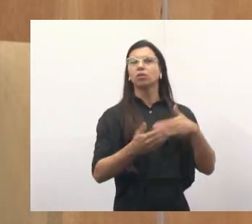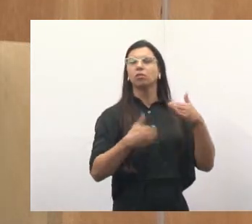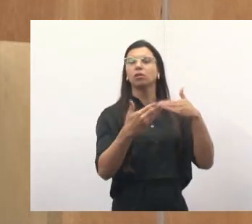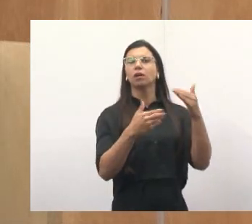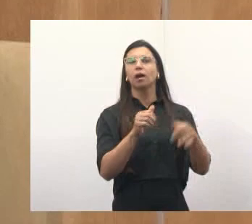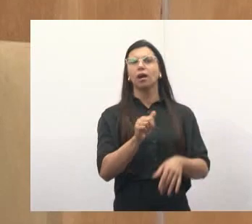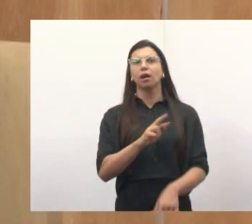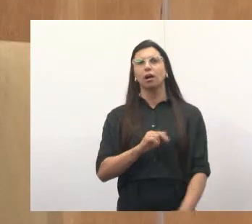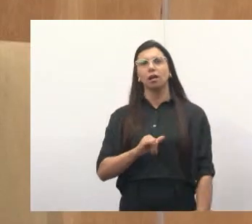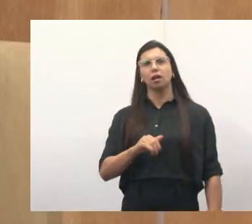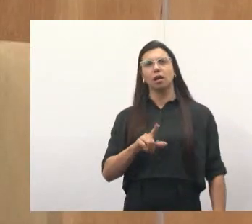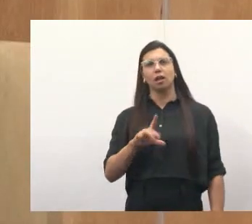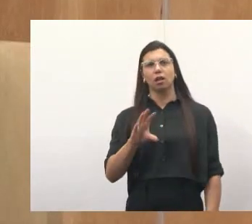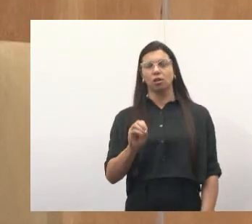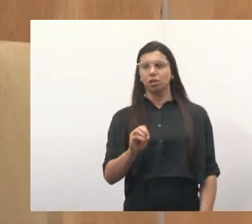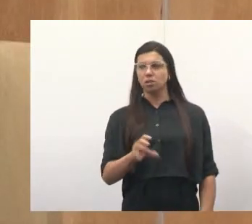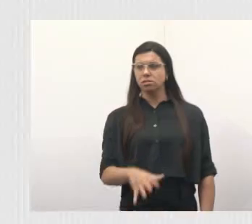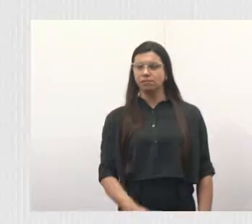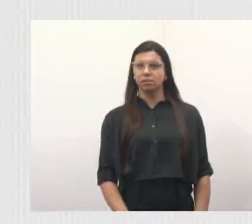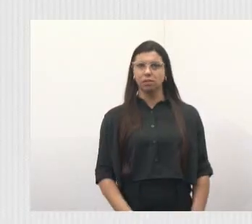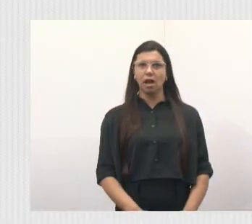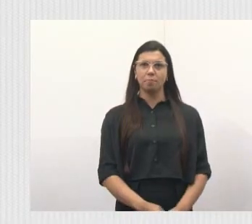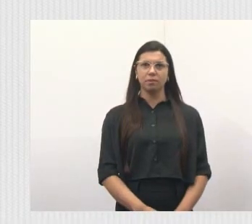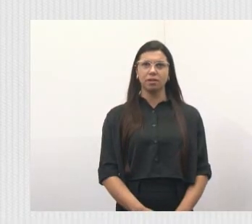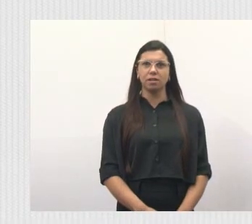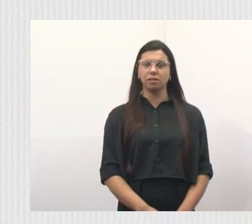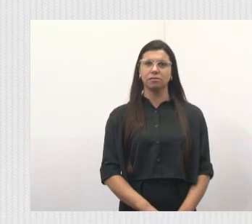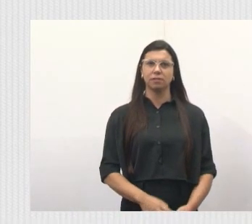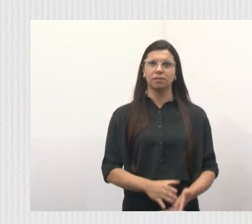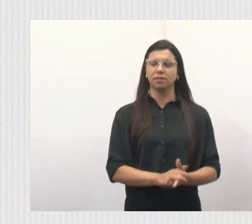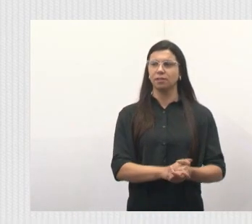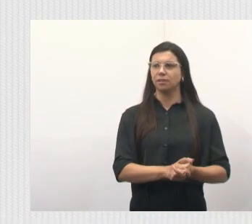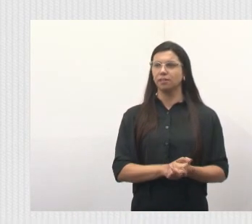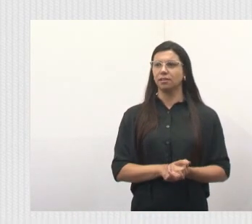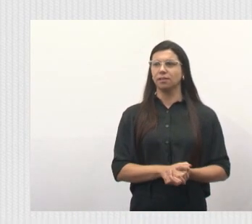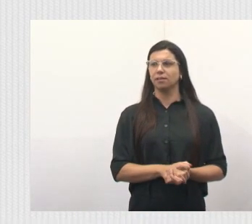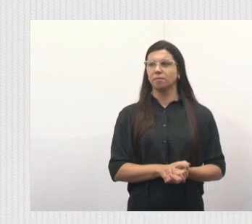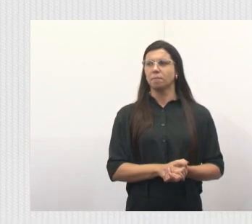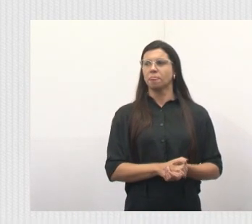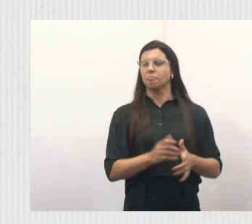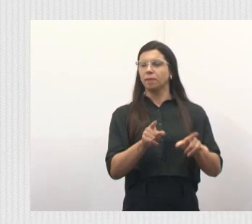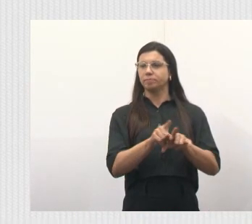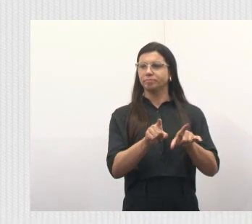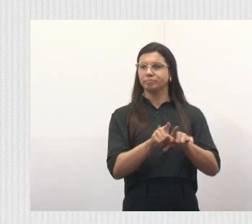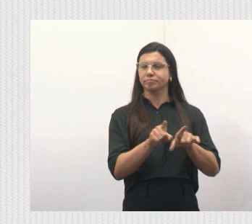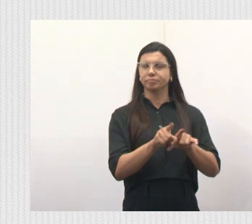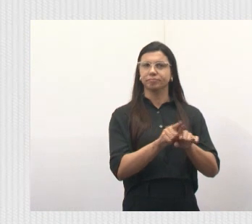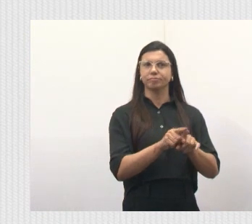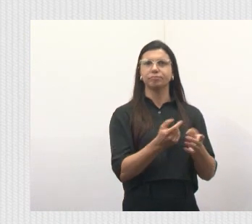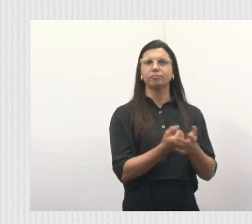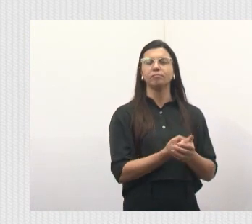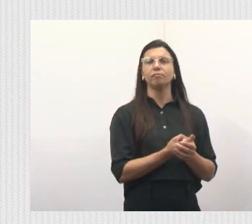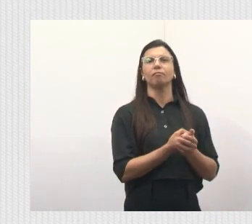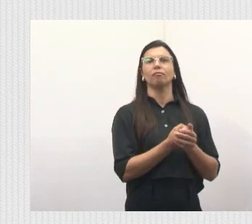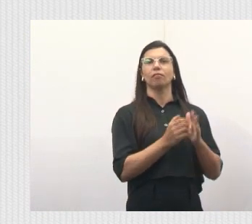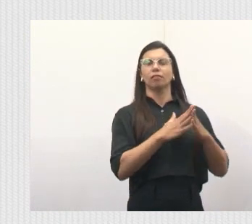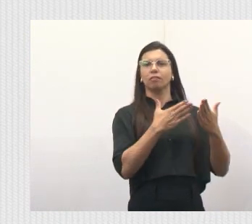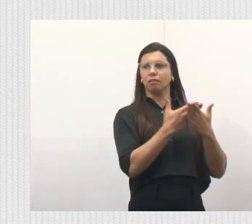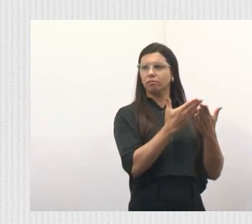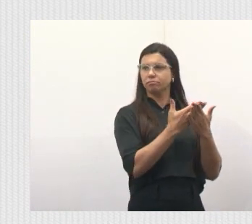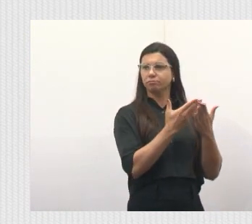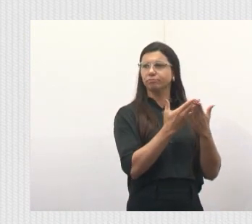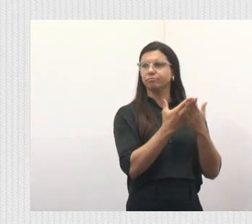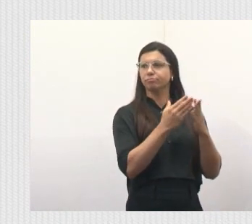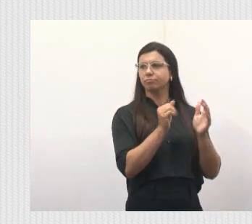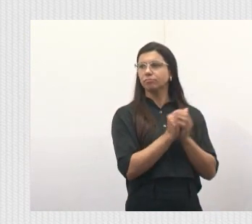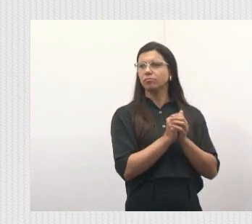Batista. Próximo. Também, né, o pessoal aí do ensino médio, os terceiros anos, a gente está já divulgando em algumas escolas, um evento que a